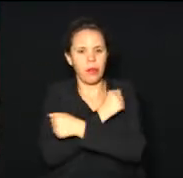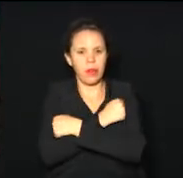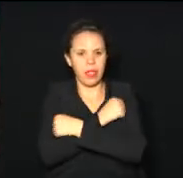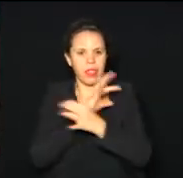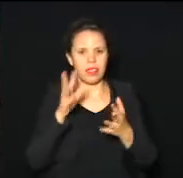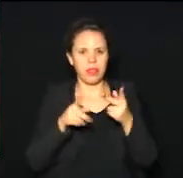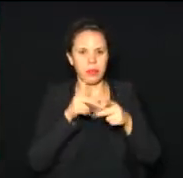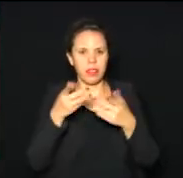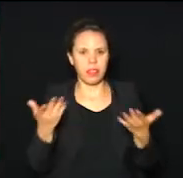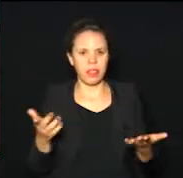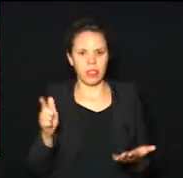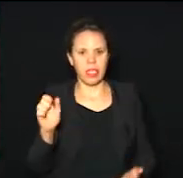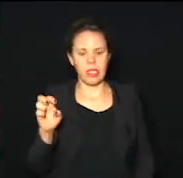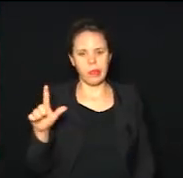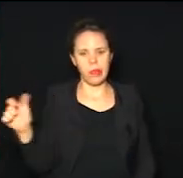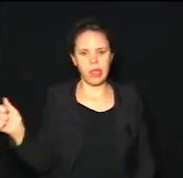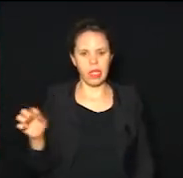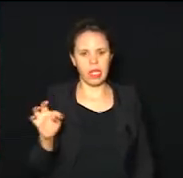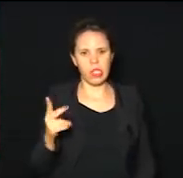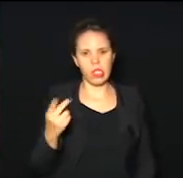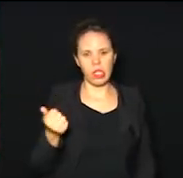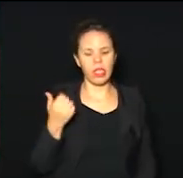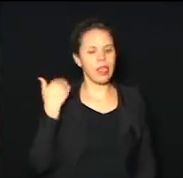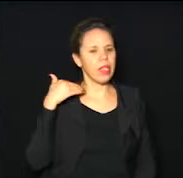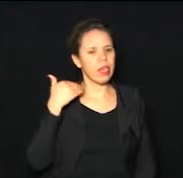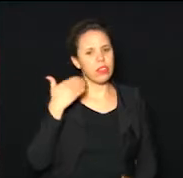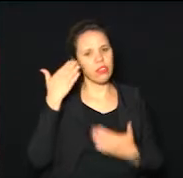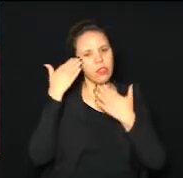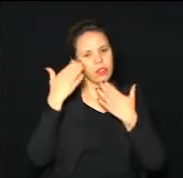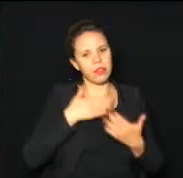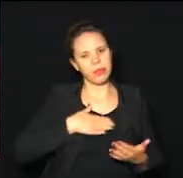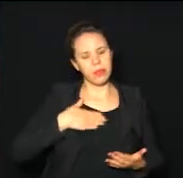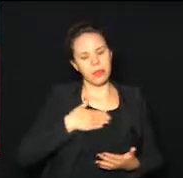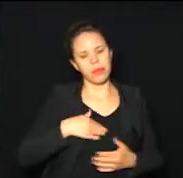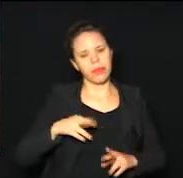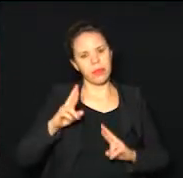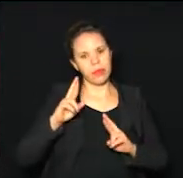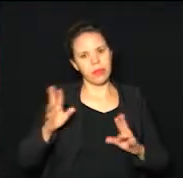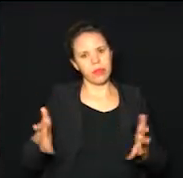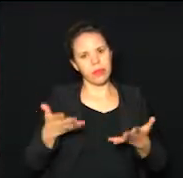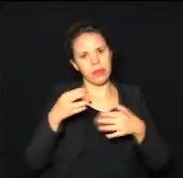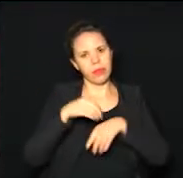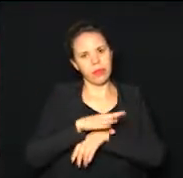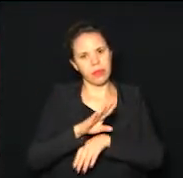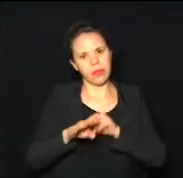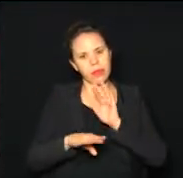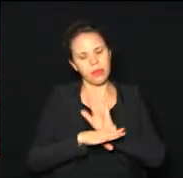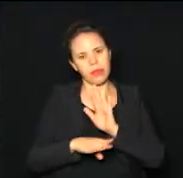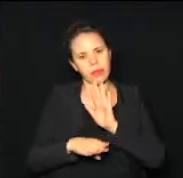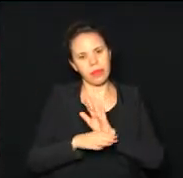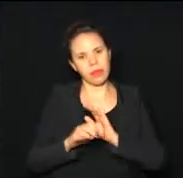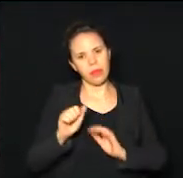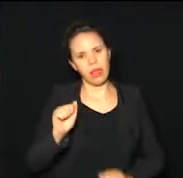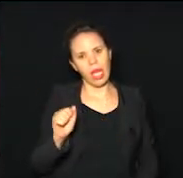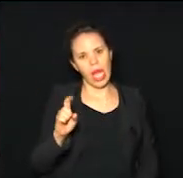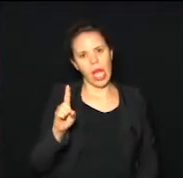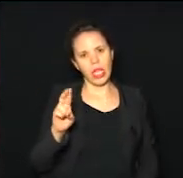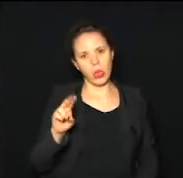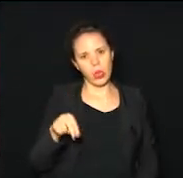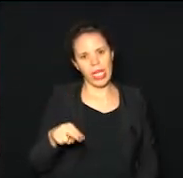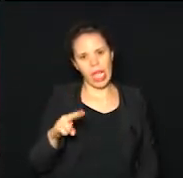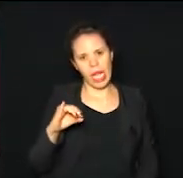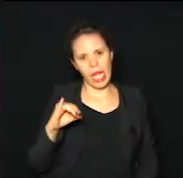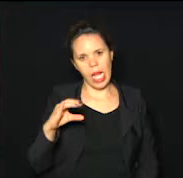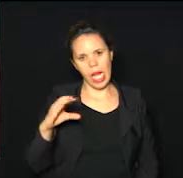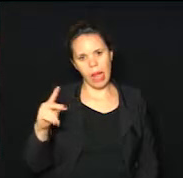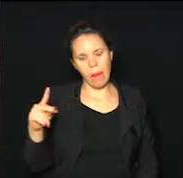todos, Gabriela, Toninho, Mariana, muito grata, né? Eu espero ter colaborado. A do Unicamp está atenta, tá